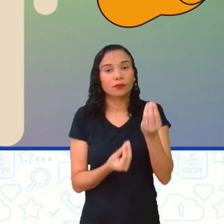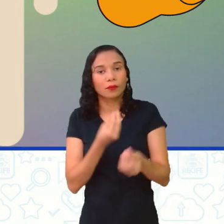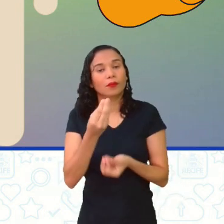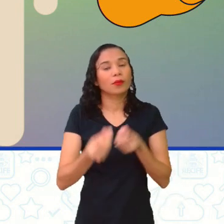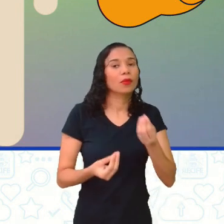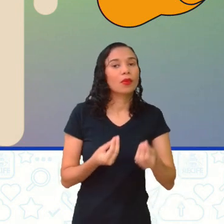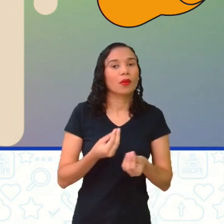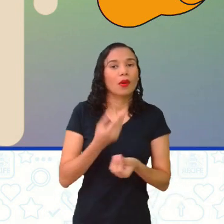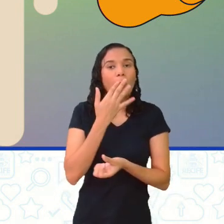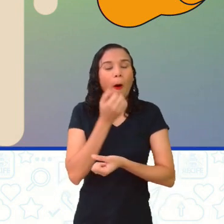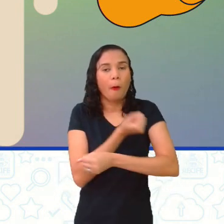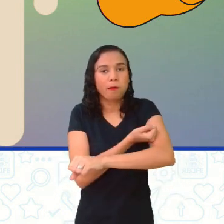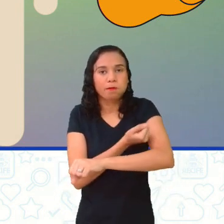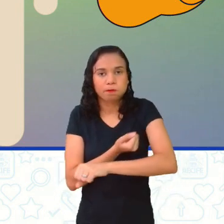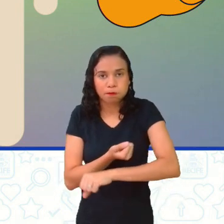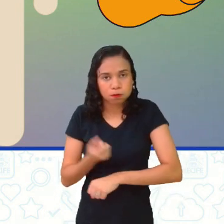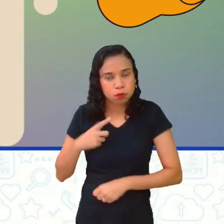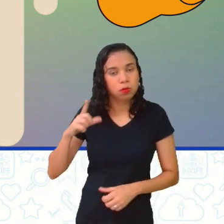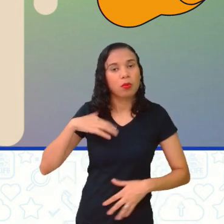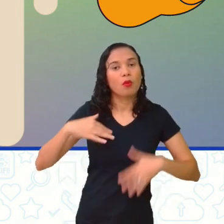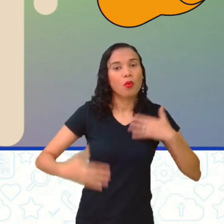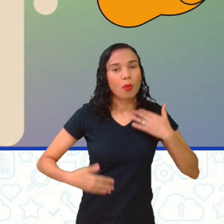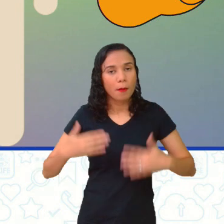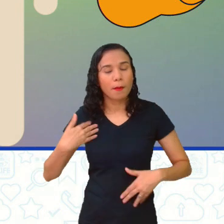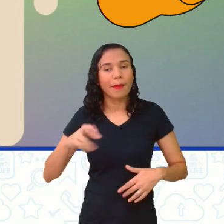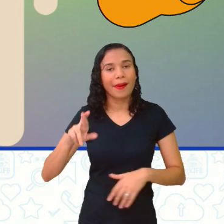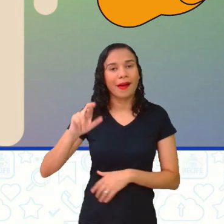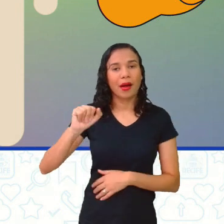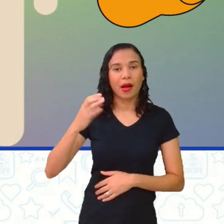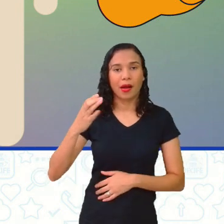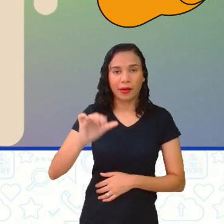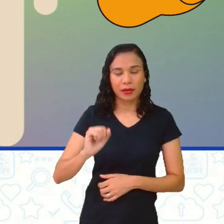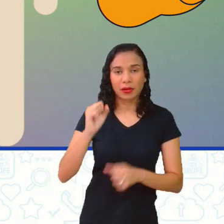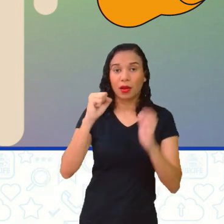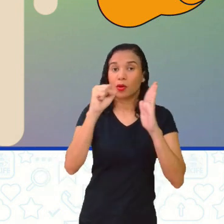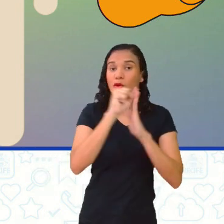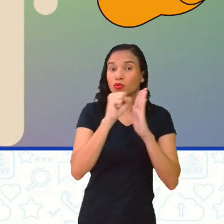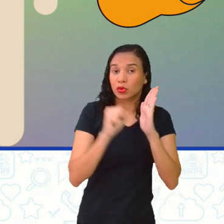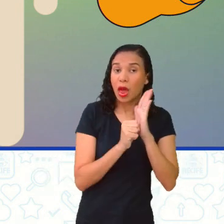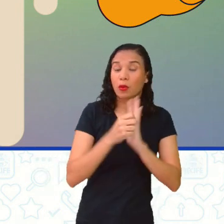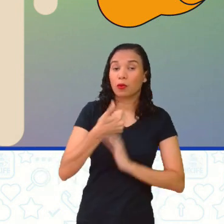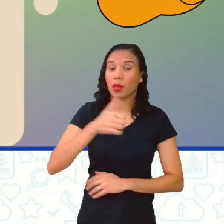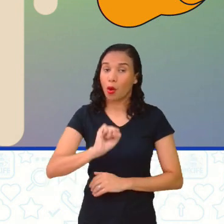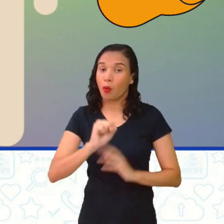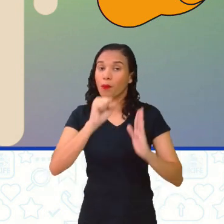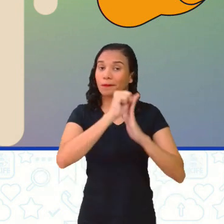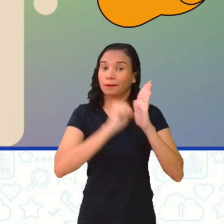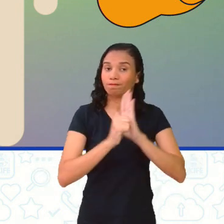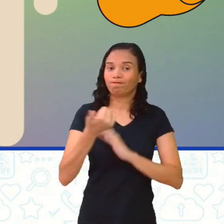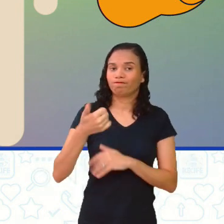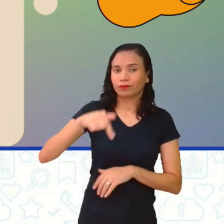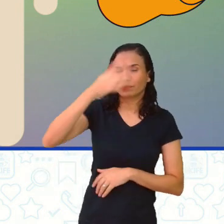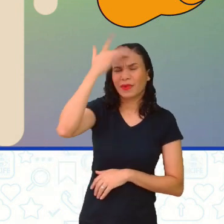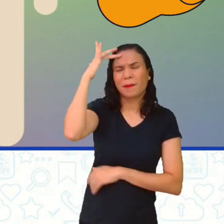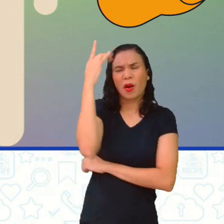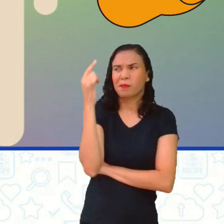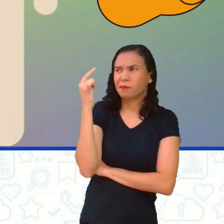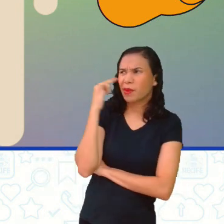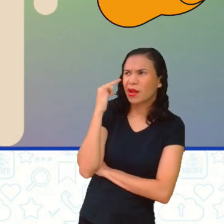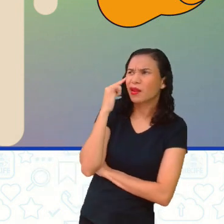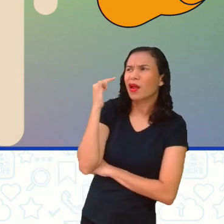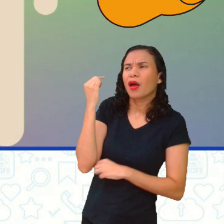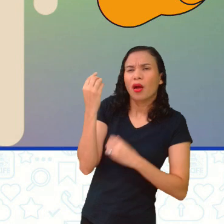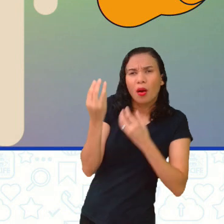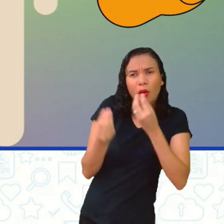raça humana, né, bem antes, no século XVIII, no século XVII, muitos achavam que essa